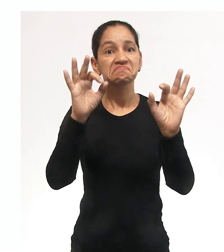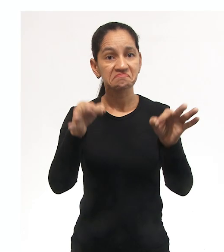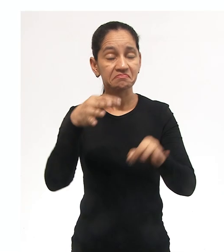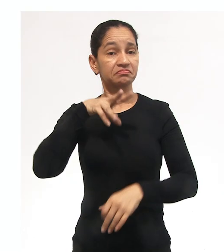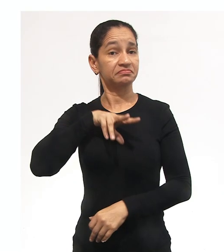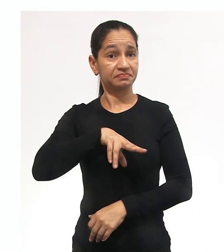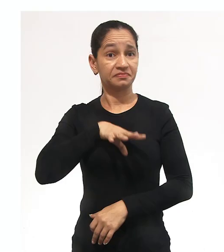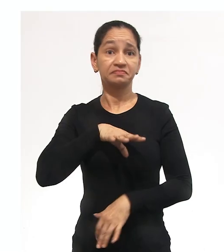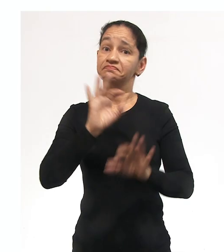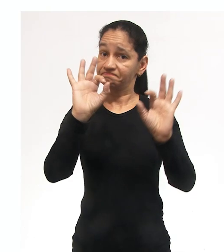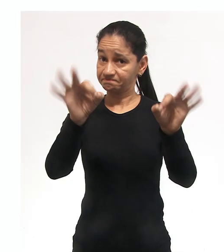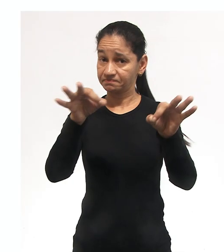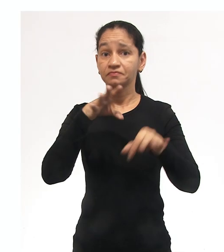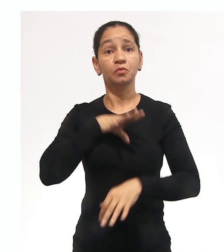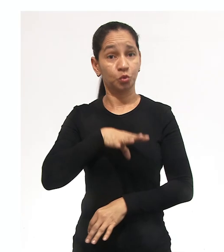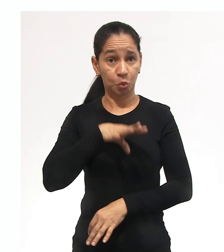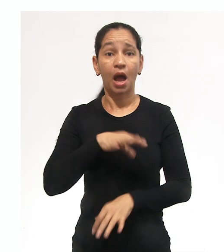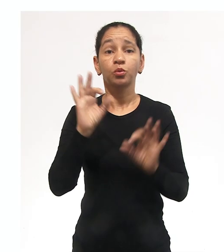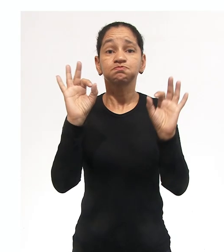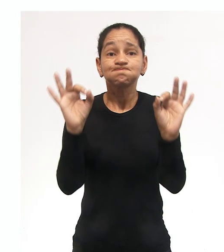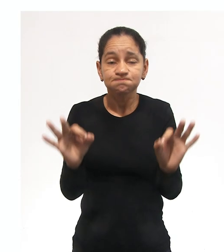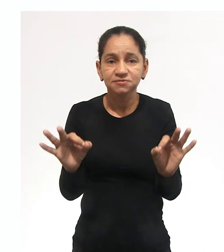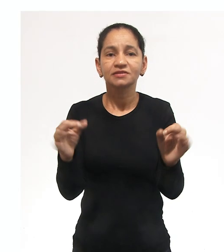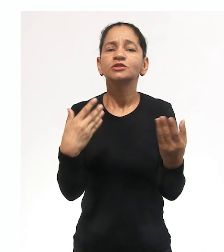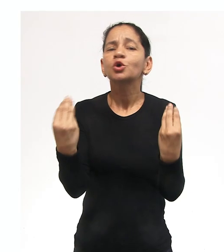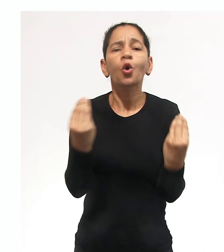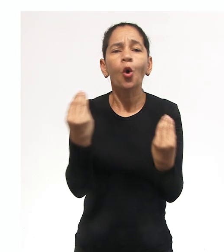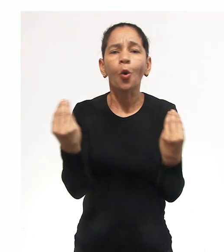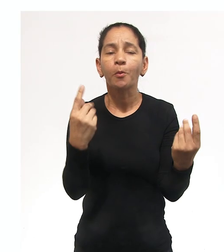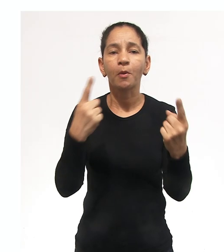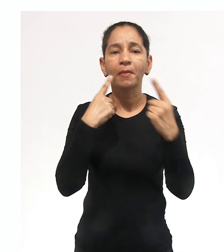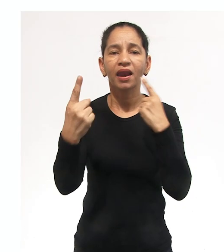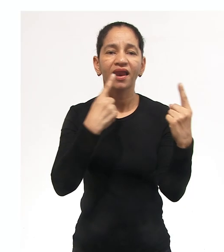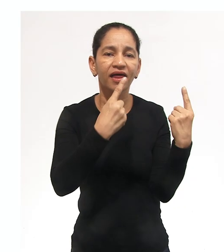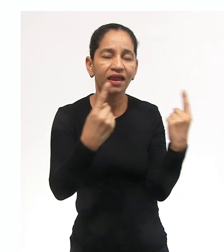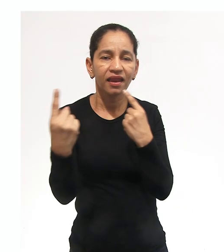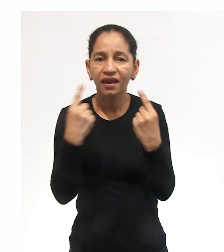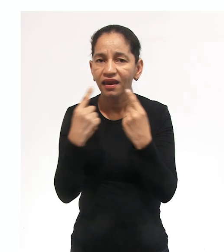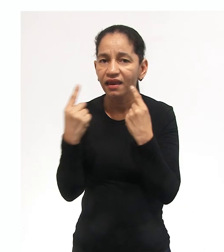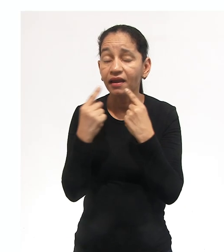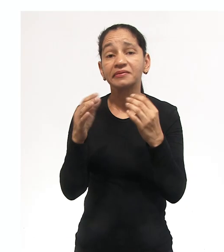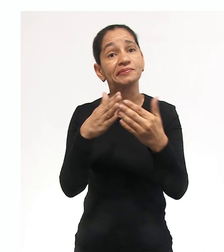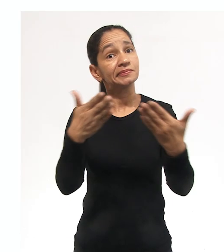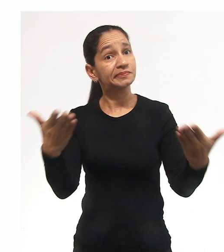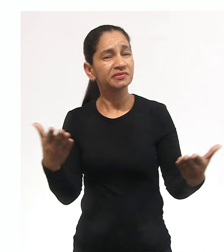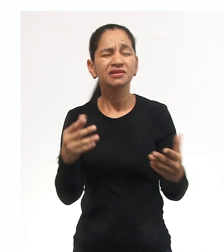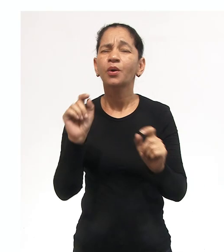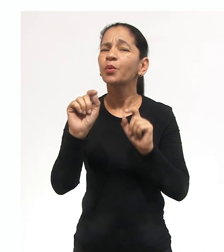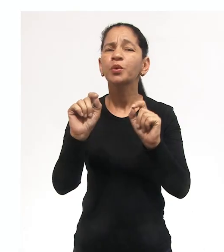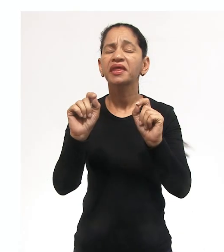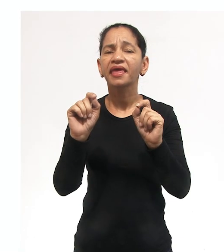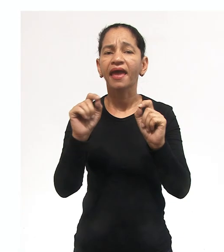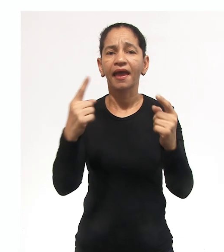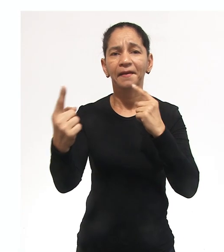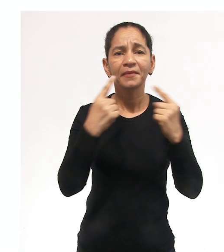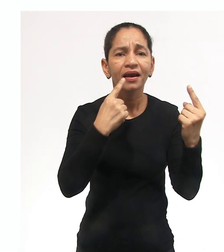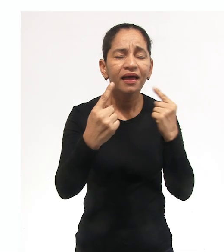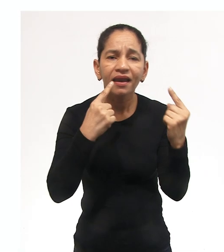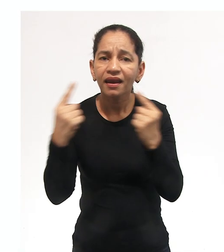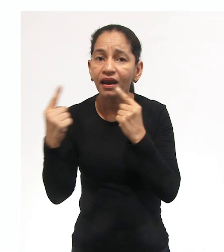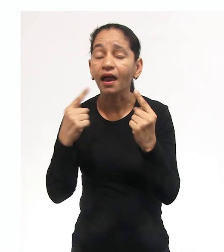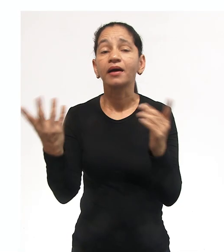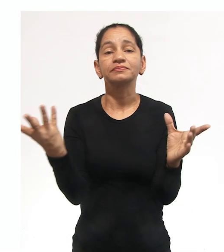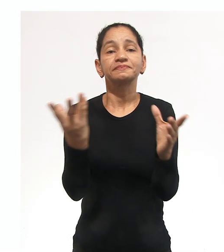falantes da língua materna, respeitando as formas dialetais. Essa questão das formas